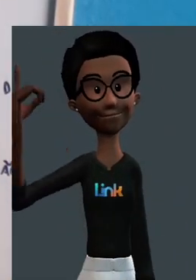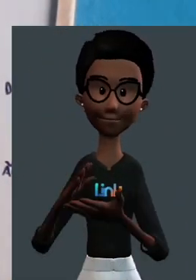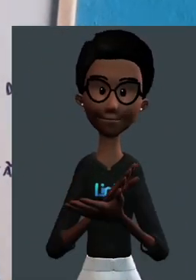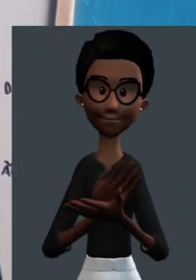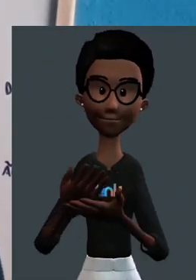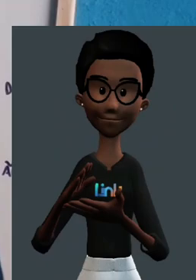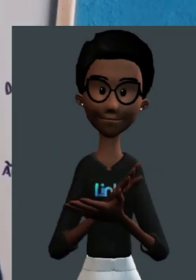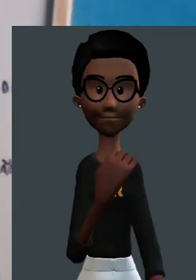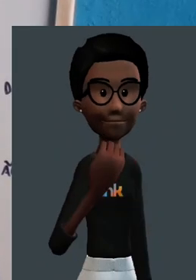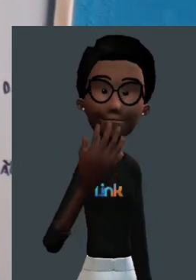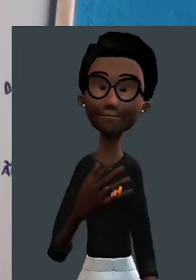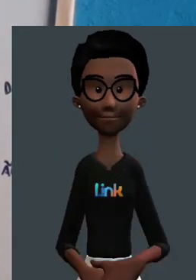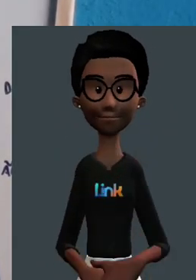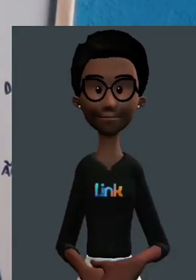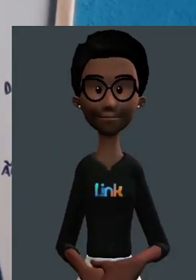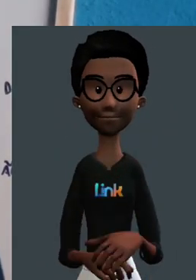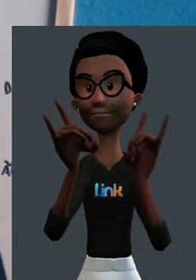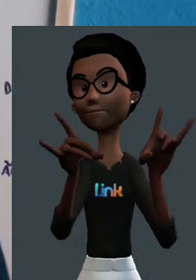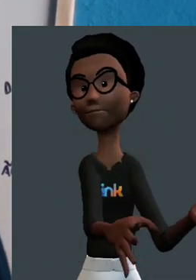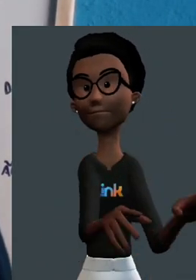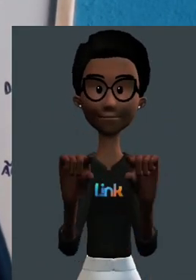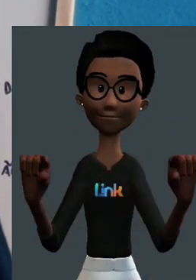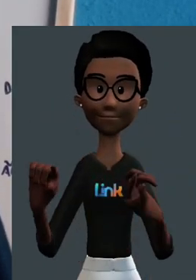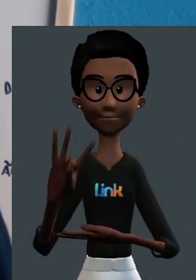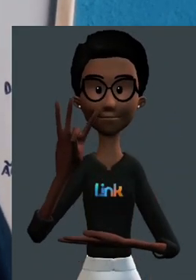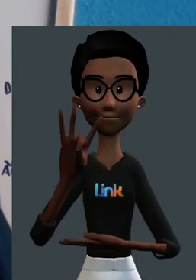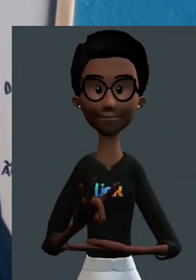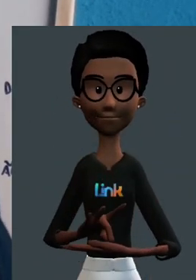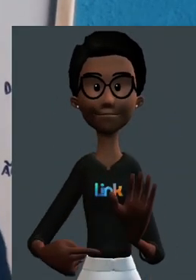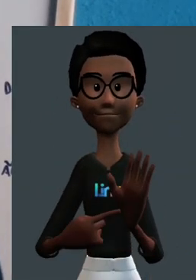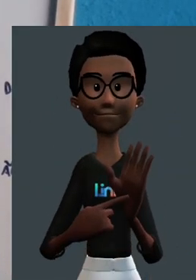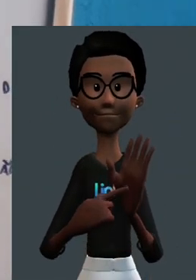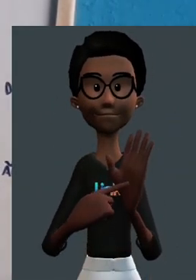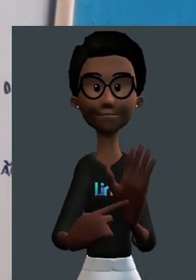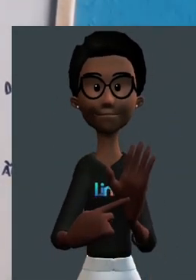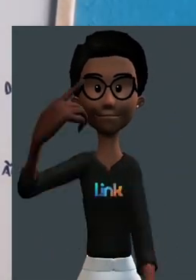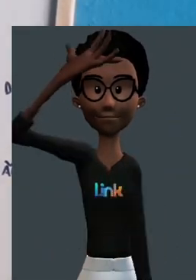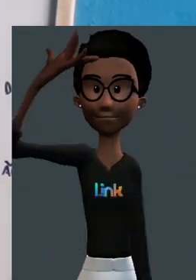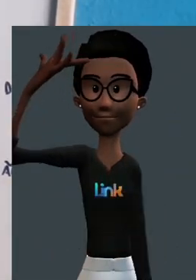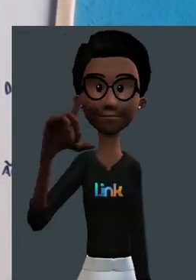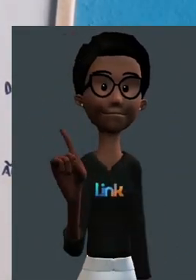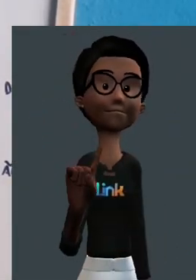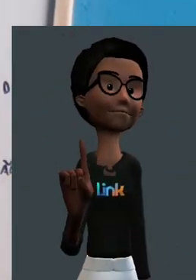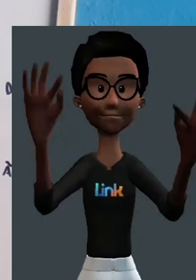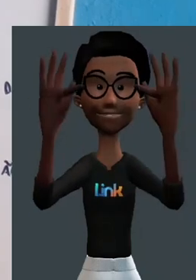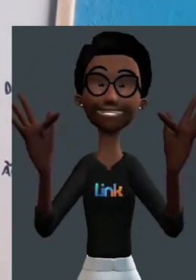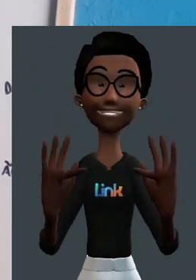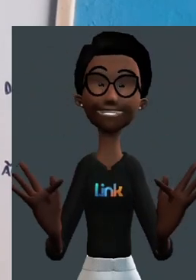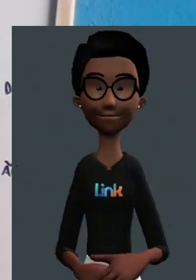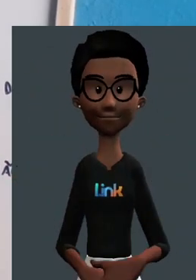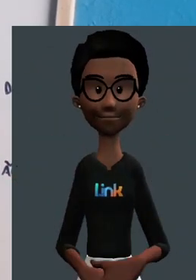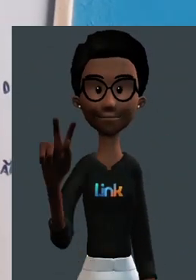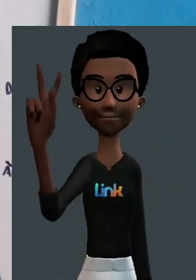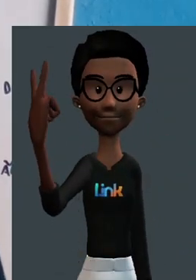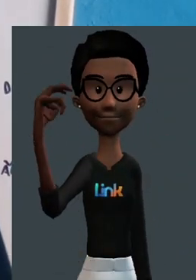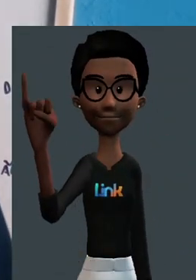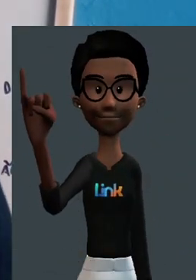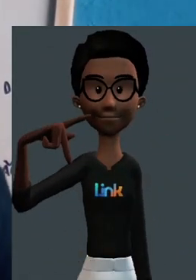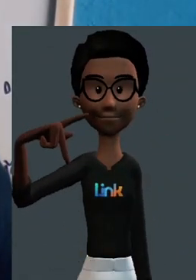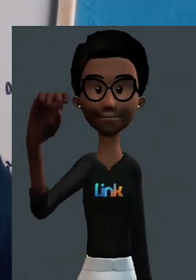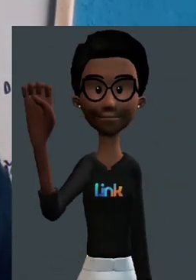coisa boa, mas a seguir nós temos esperar numa fila gigante, ou seja, a pessoa está sendo irônica, ela não gosta de